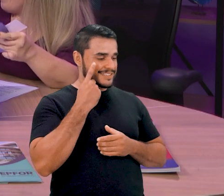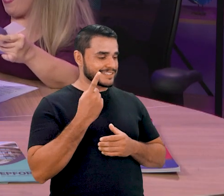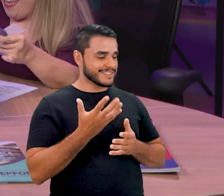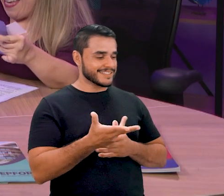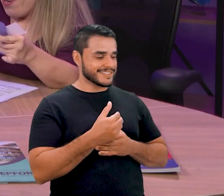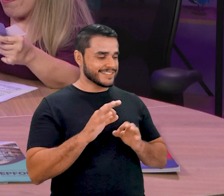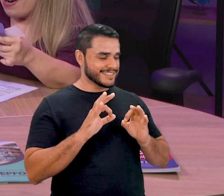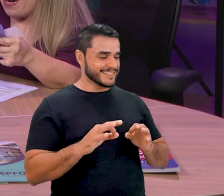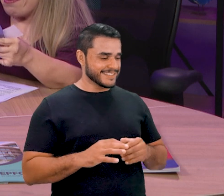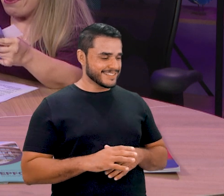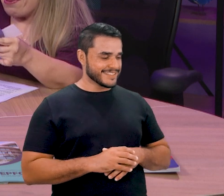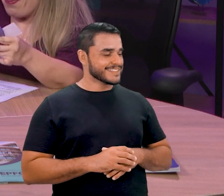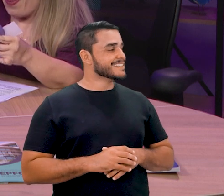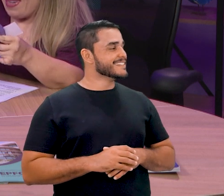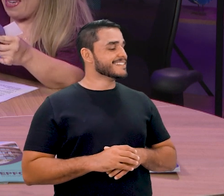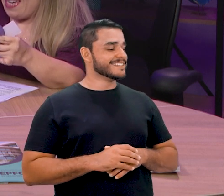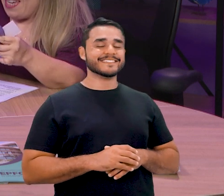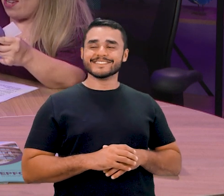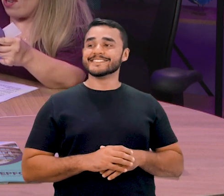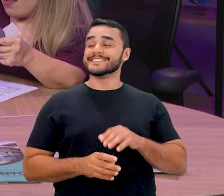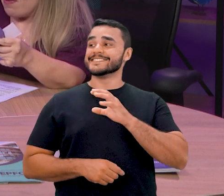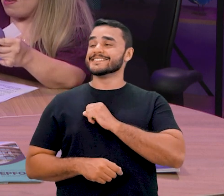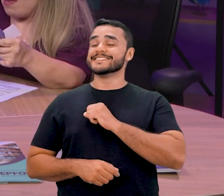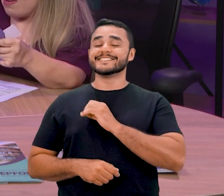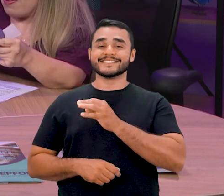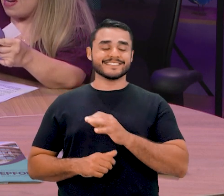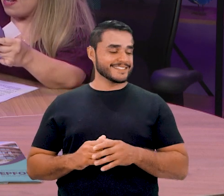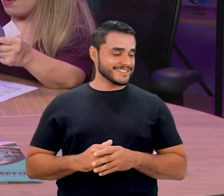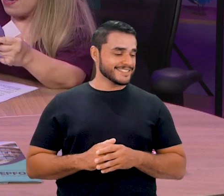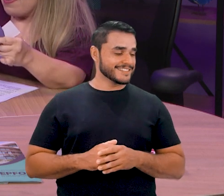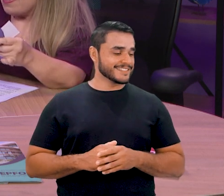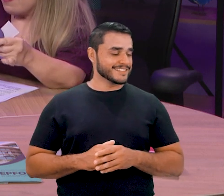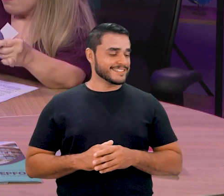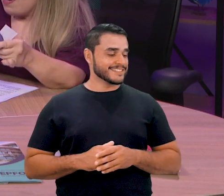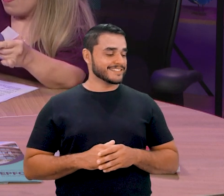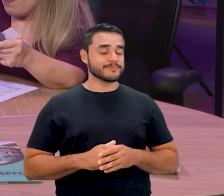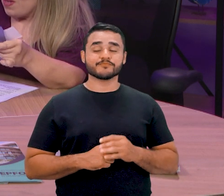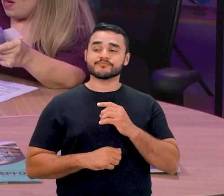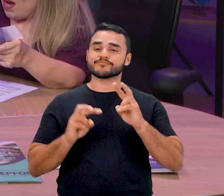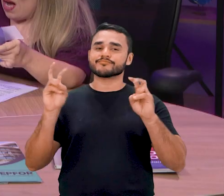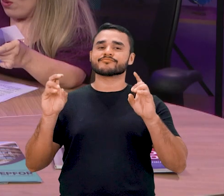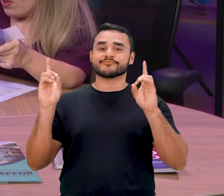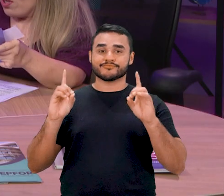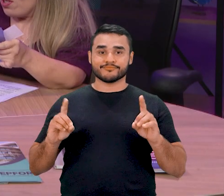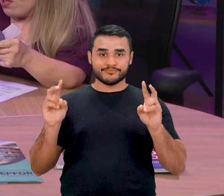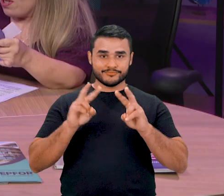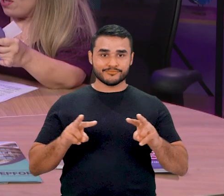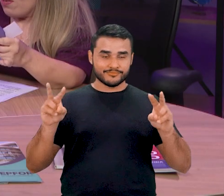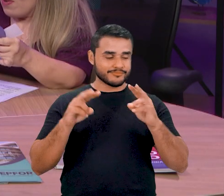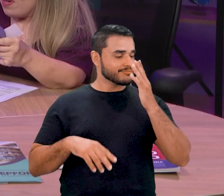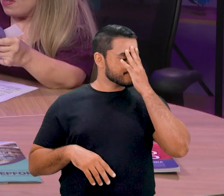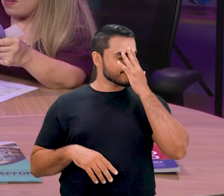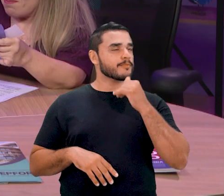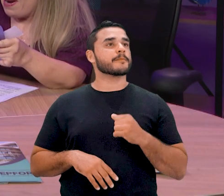babado, viu? Eu amo. Eu queria, em relação à deficiência visual, algo que